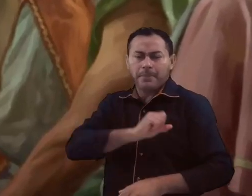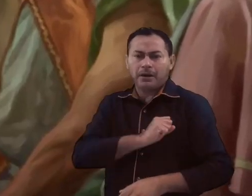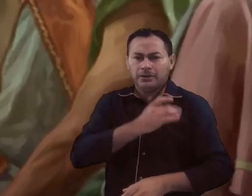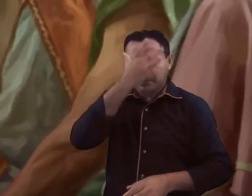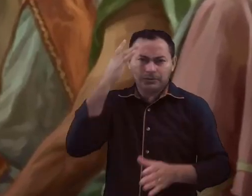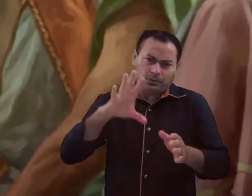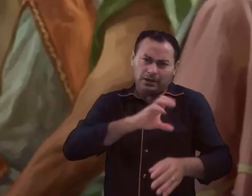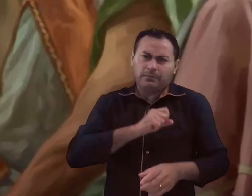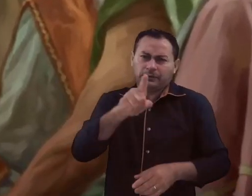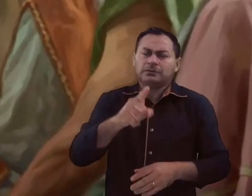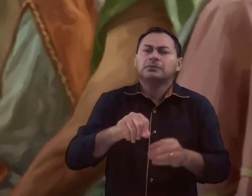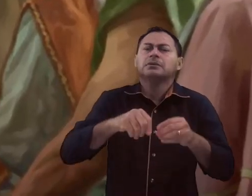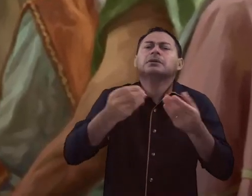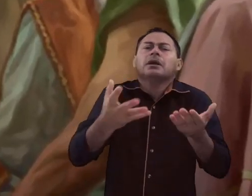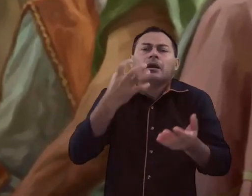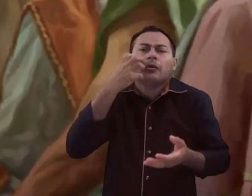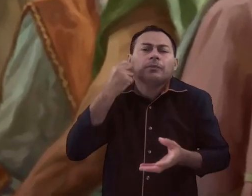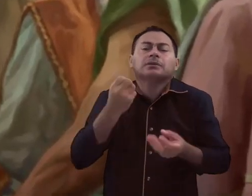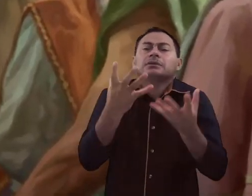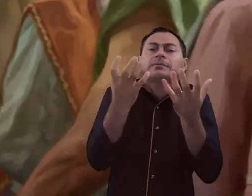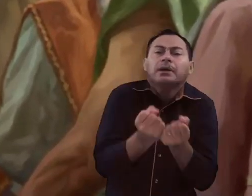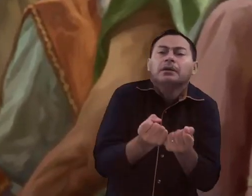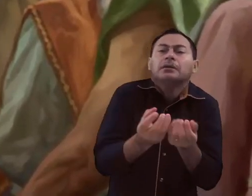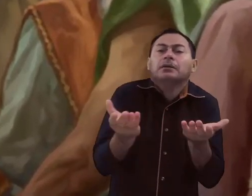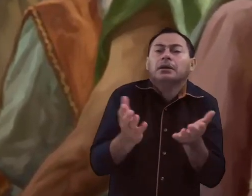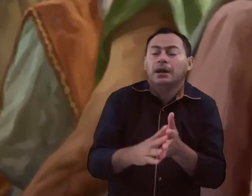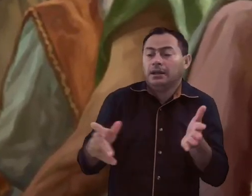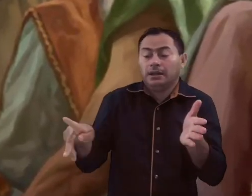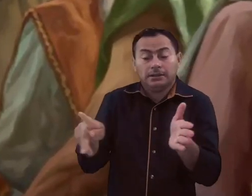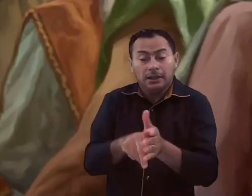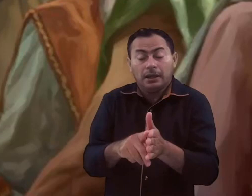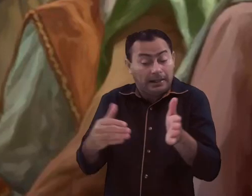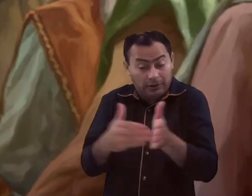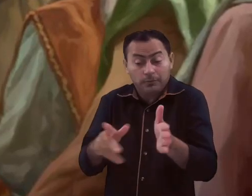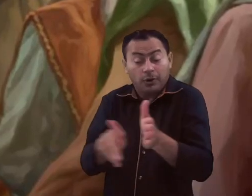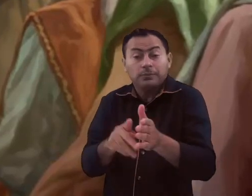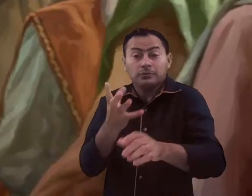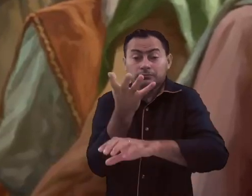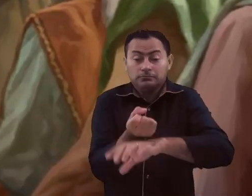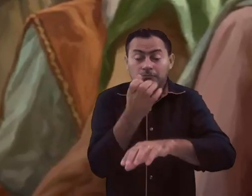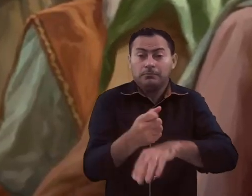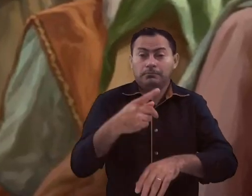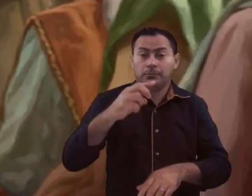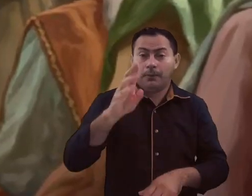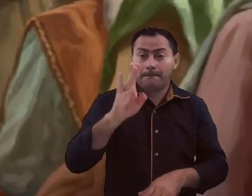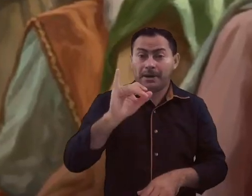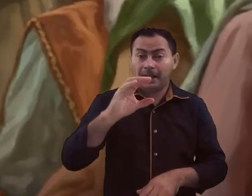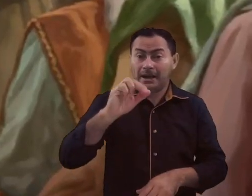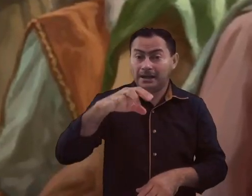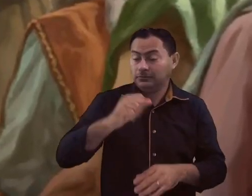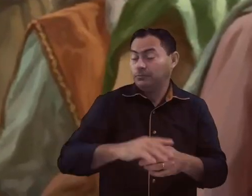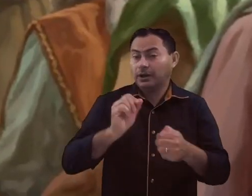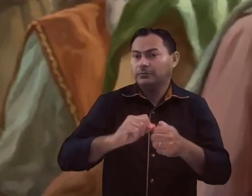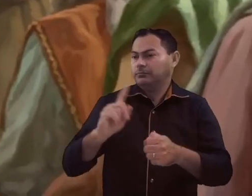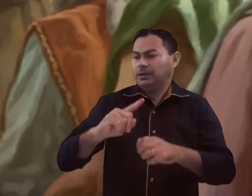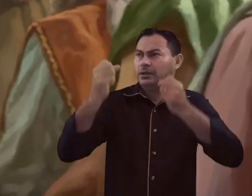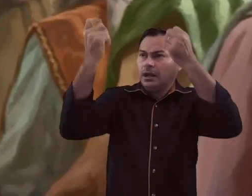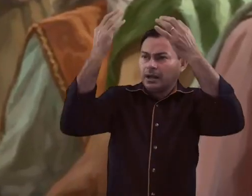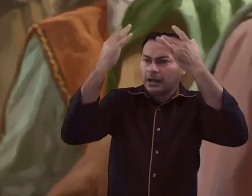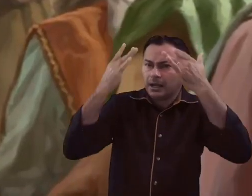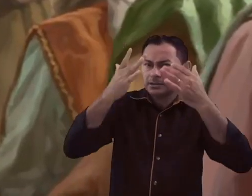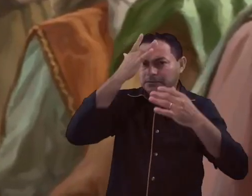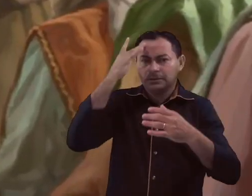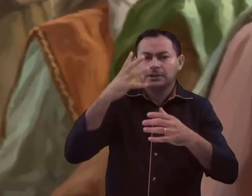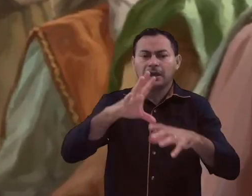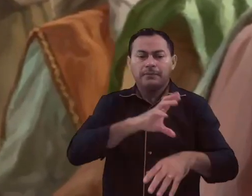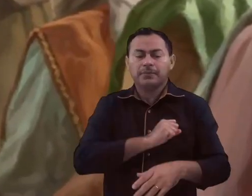amarem aqueles que os amam, que recompensa vocês vão receber? Até os publicanos fazem isso. Não precisamos da graça de Deus para